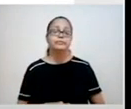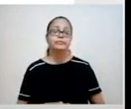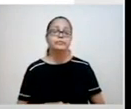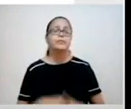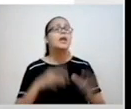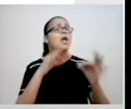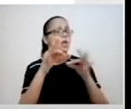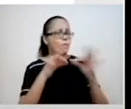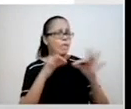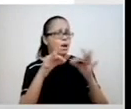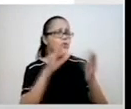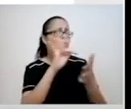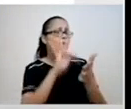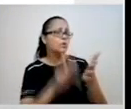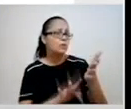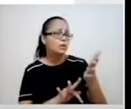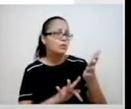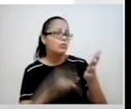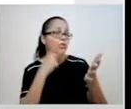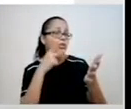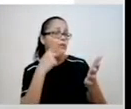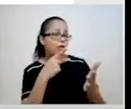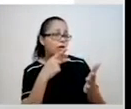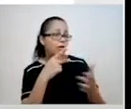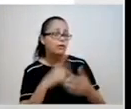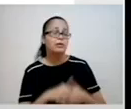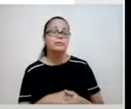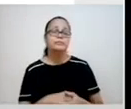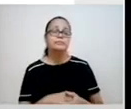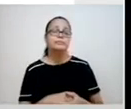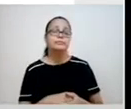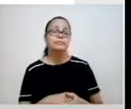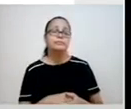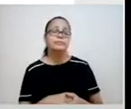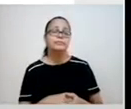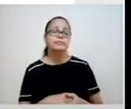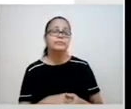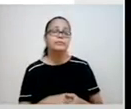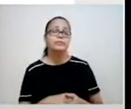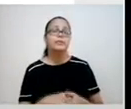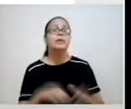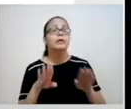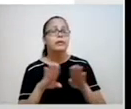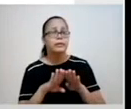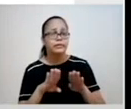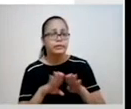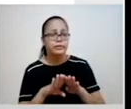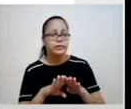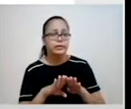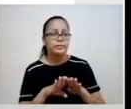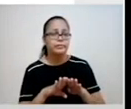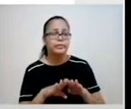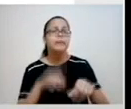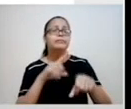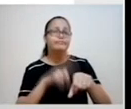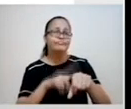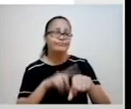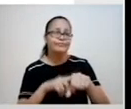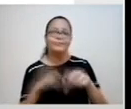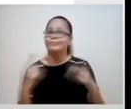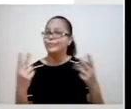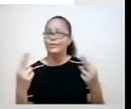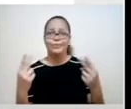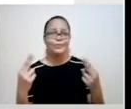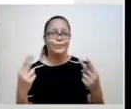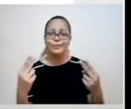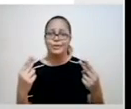o planejamento do texto na fala? Já falamos bastante sobre isso. Ele ocorre no mesmo tempo do que a execução, do que a fala propriamente